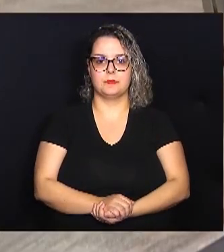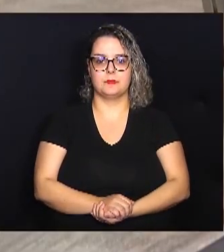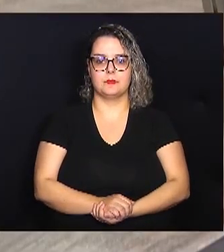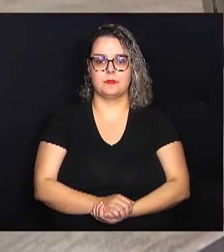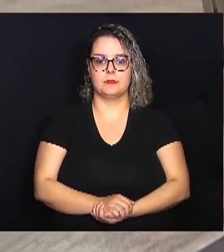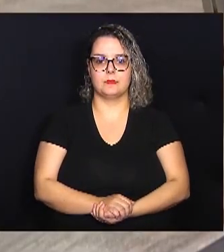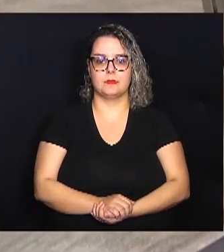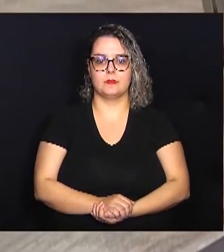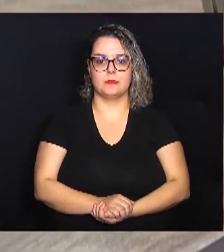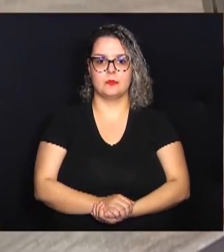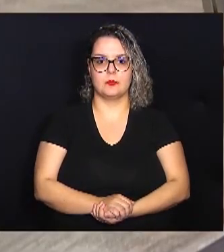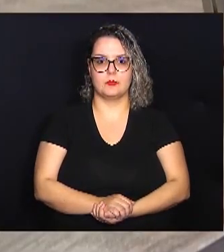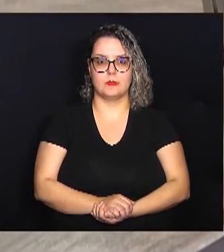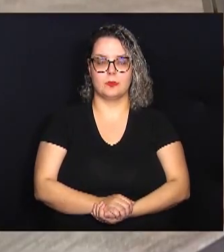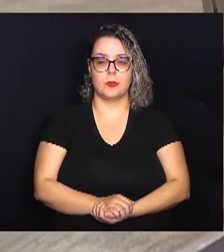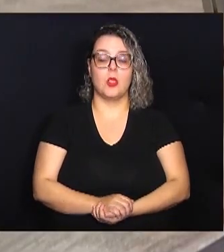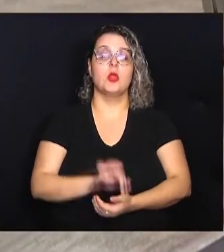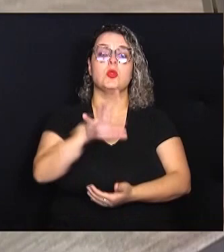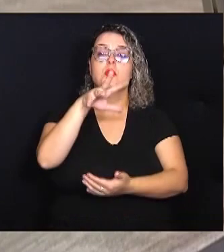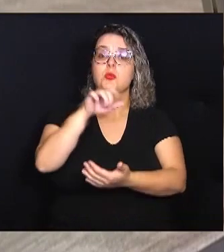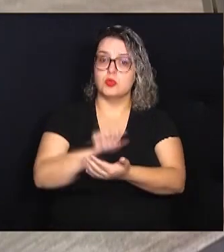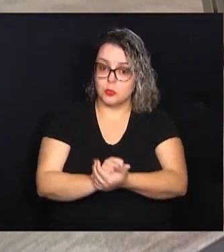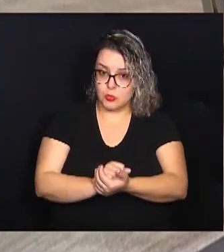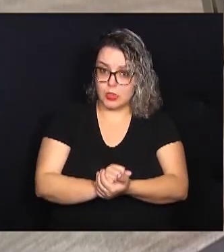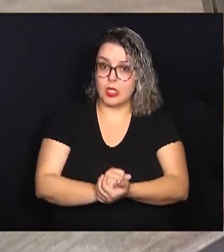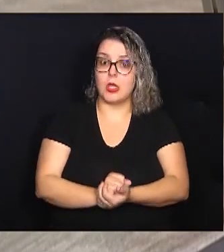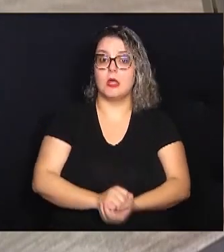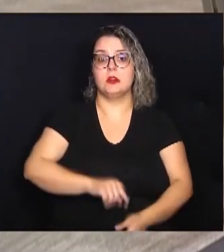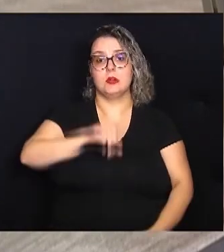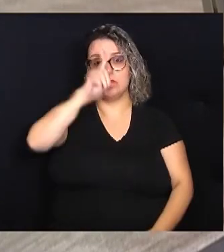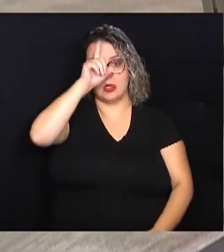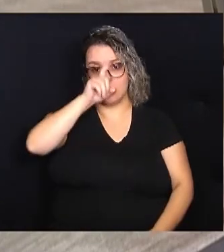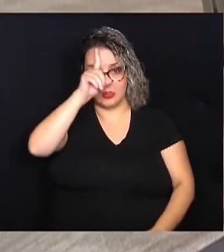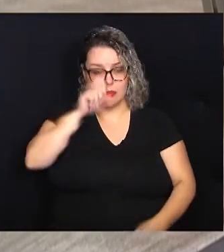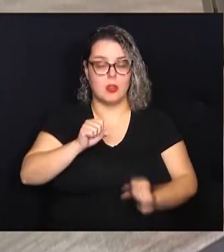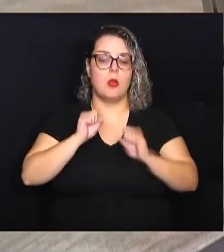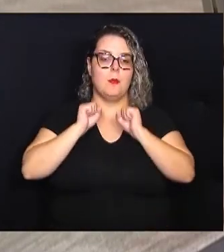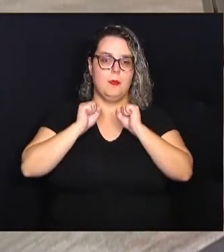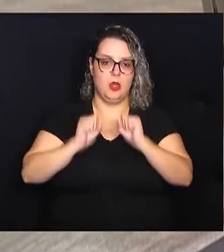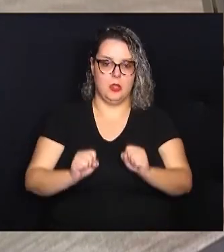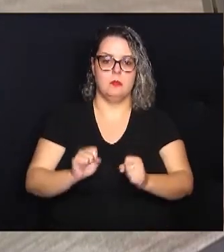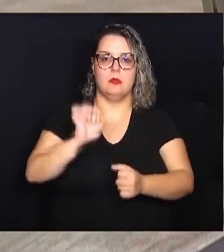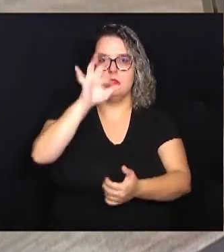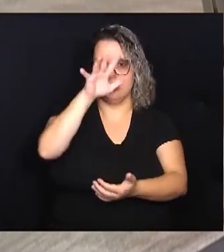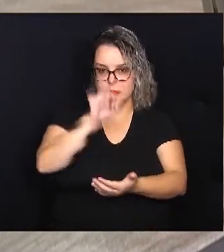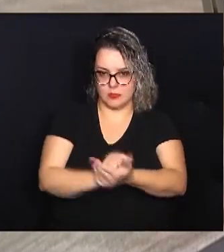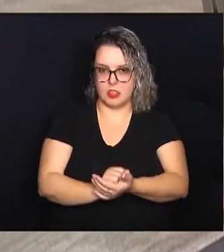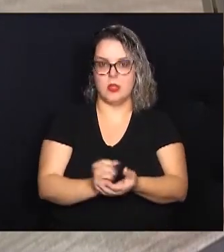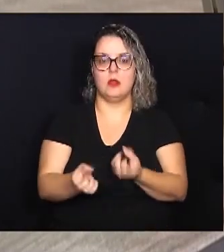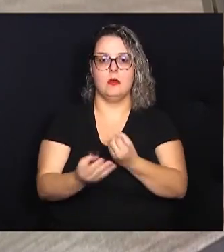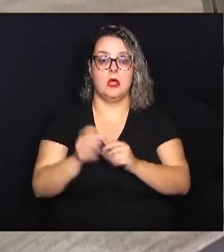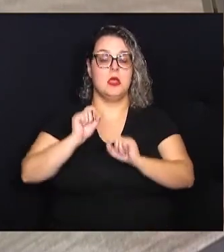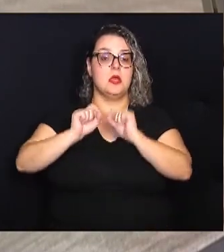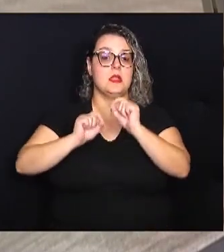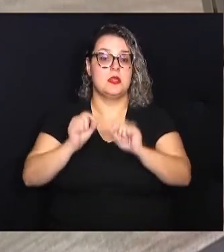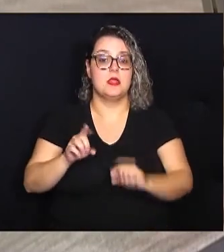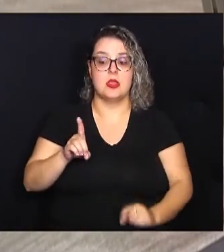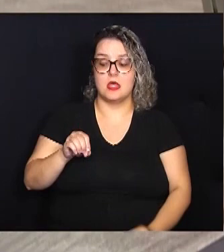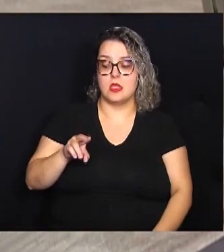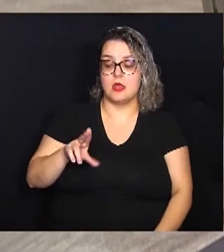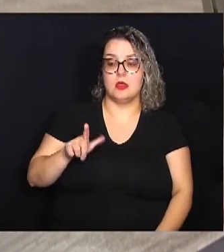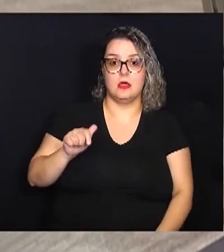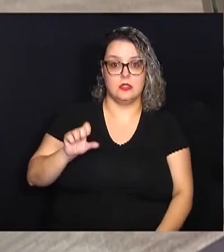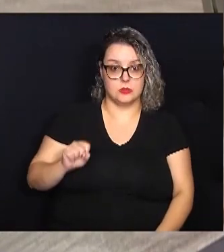A lei fala no cadastro que os hospitais poderão fazer cadastros para receber as informações de quem são essas profissionais,